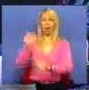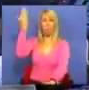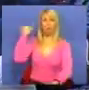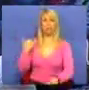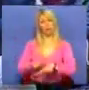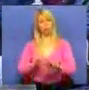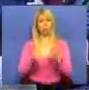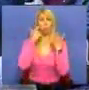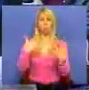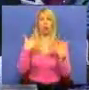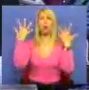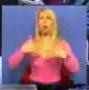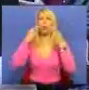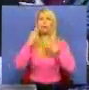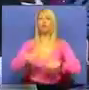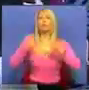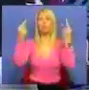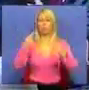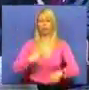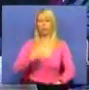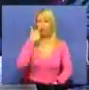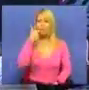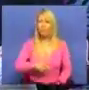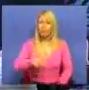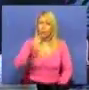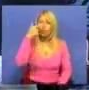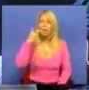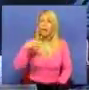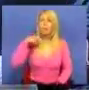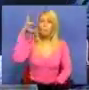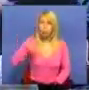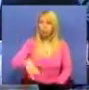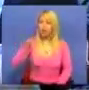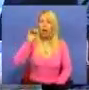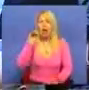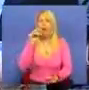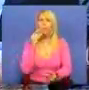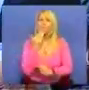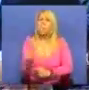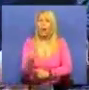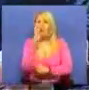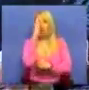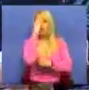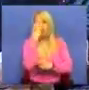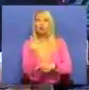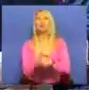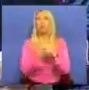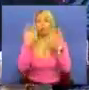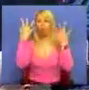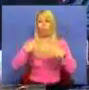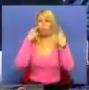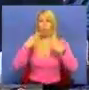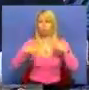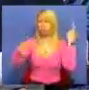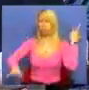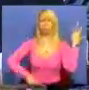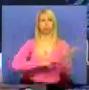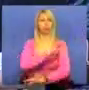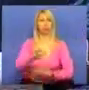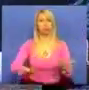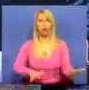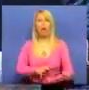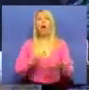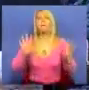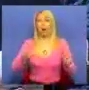públicas. Os portugueses foram chamados a um esforço porque as contas públicas estavam desreguladas. E o esforço que fizemos é um esforço